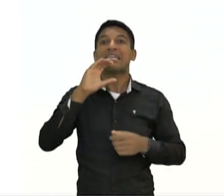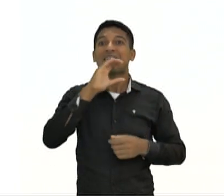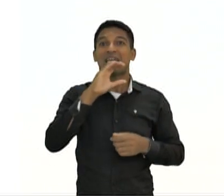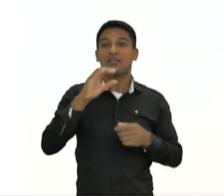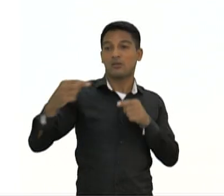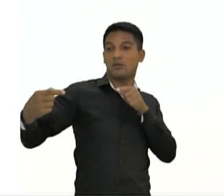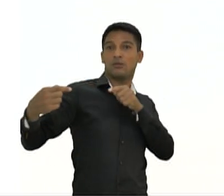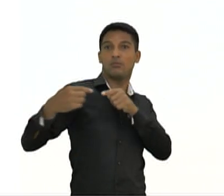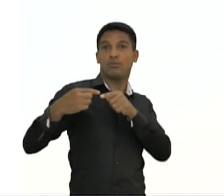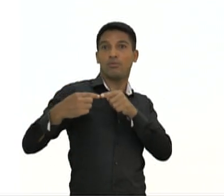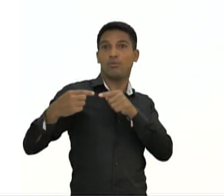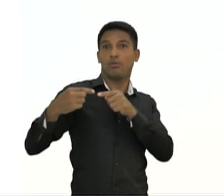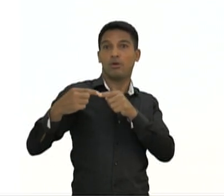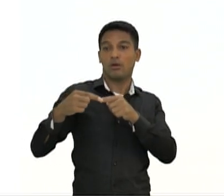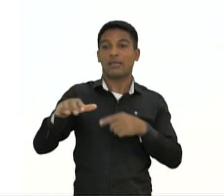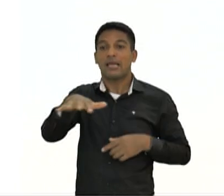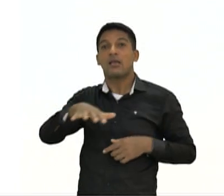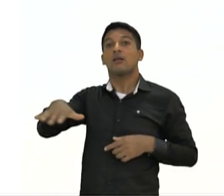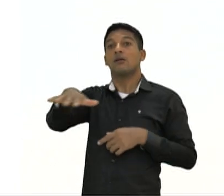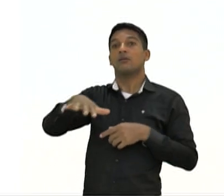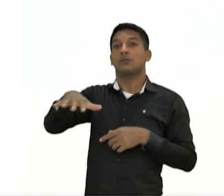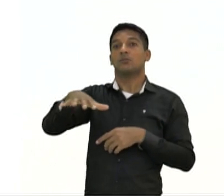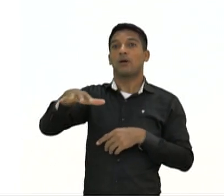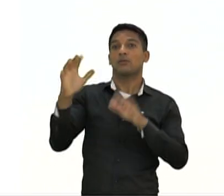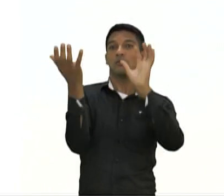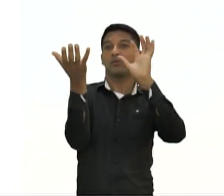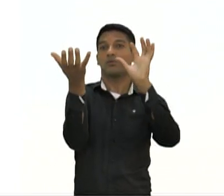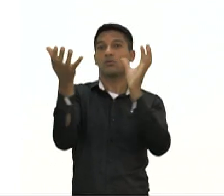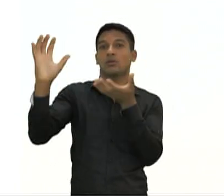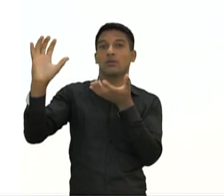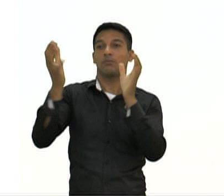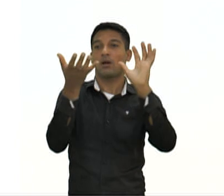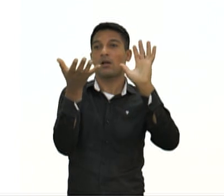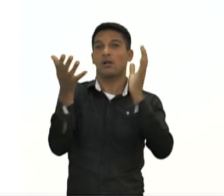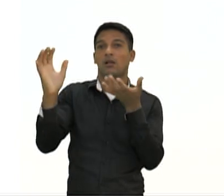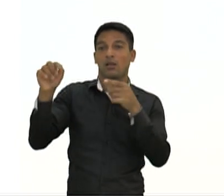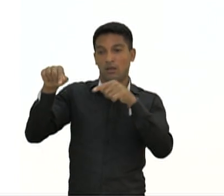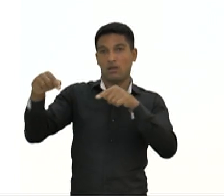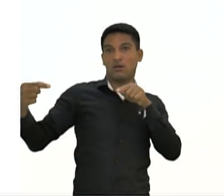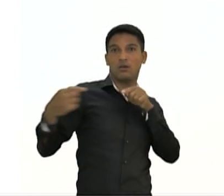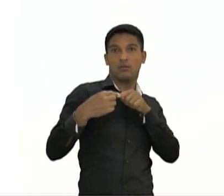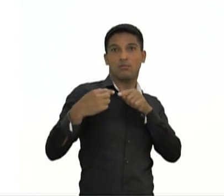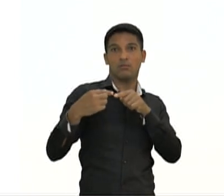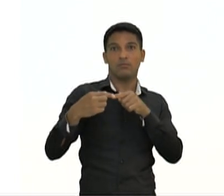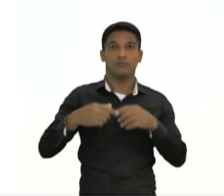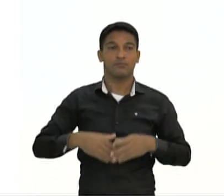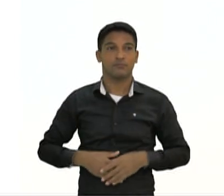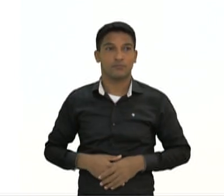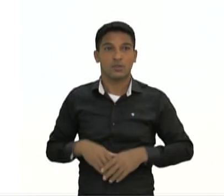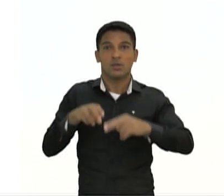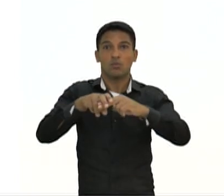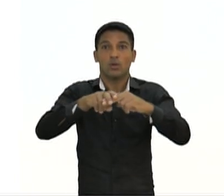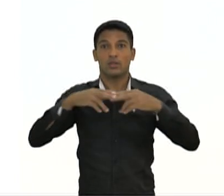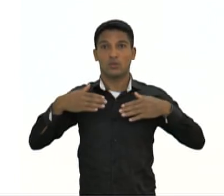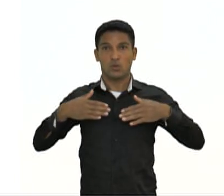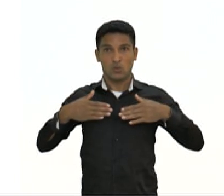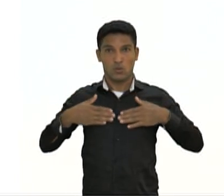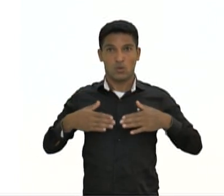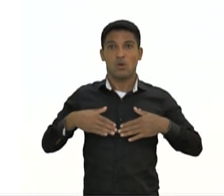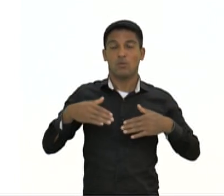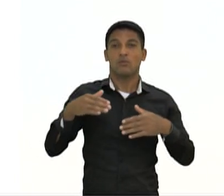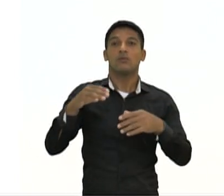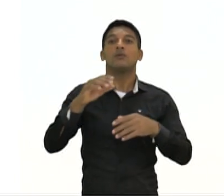tenho um animal endotérmico, nesse caso aqui um camundongo, a temperatura corporal ela vai permanecer